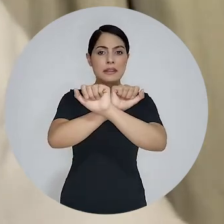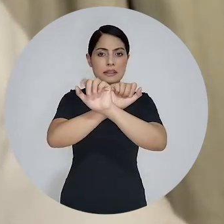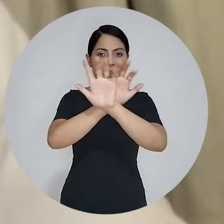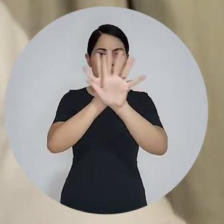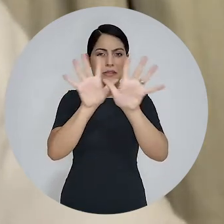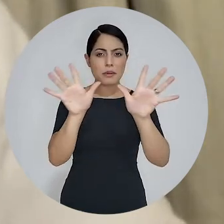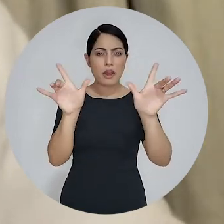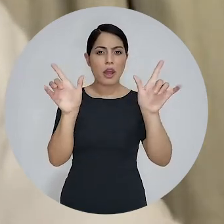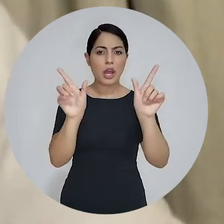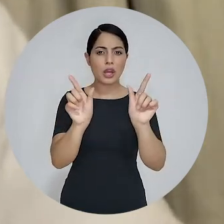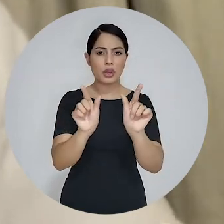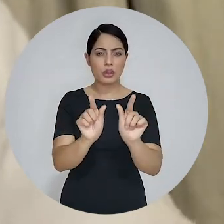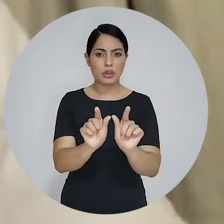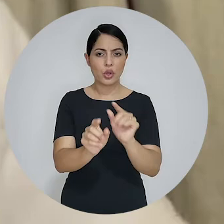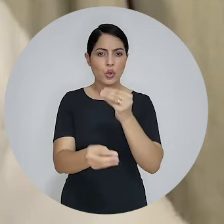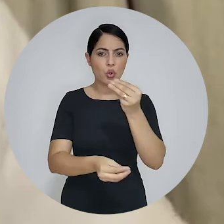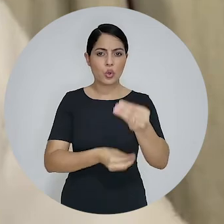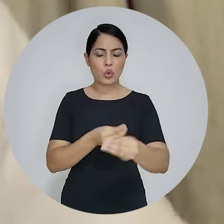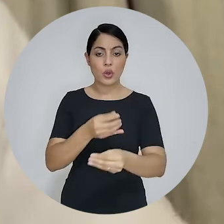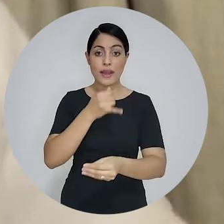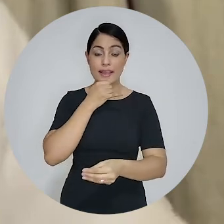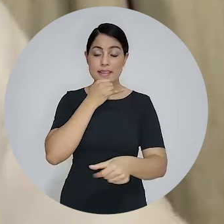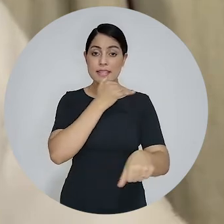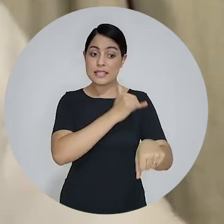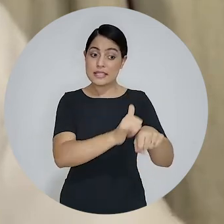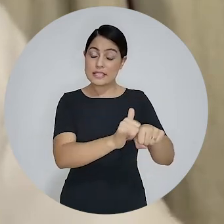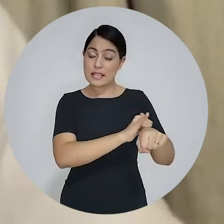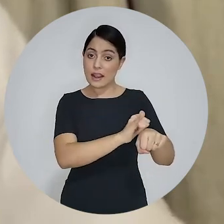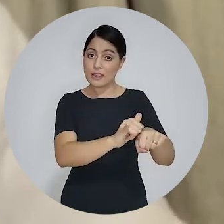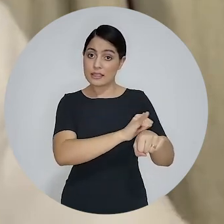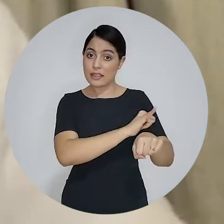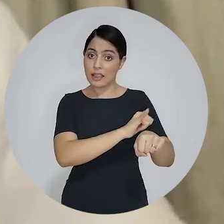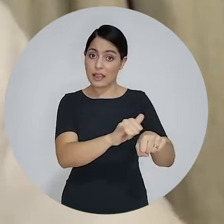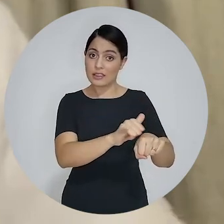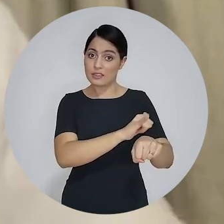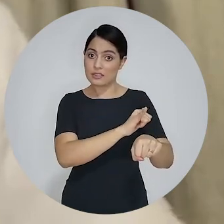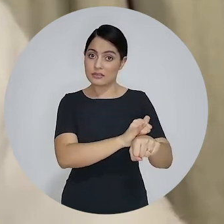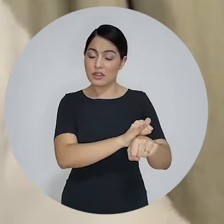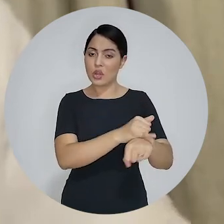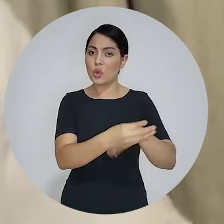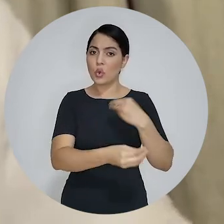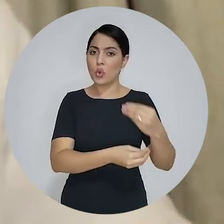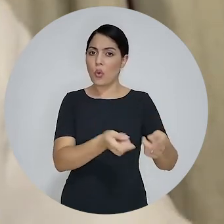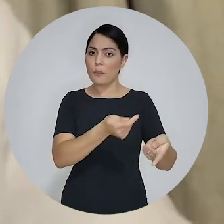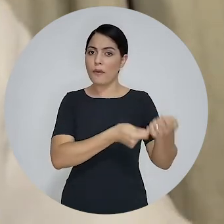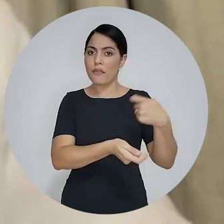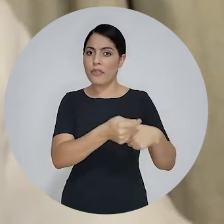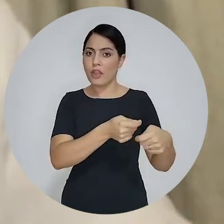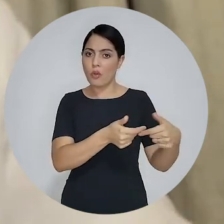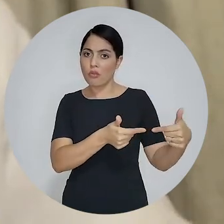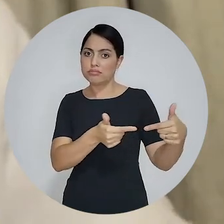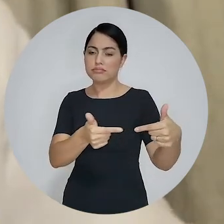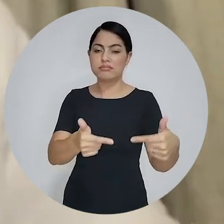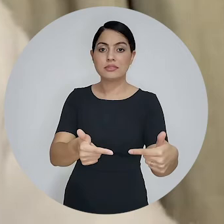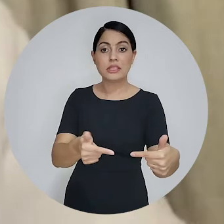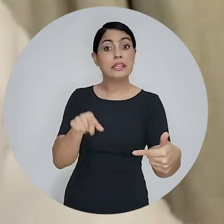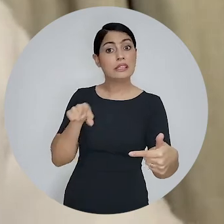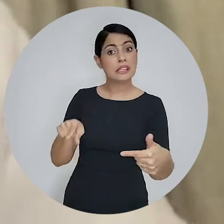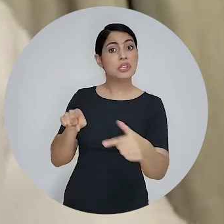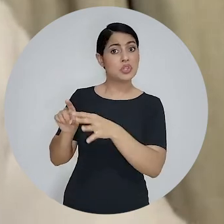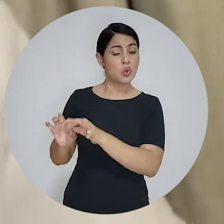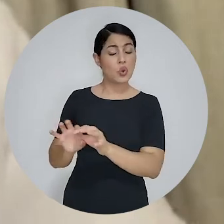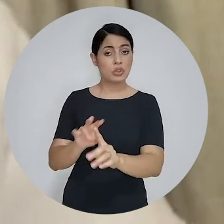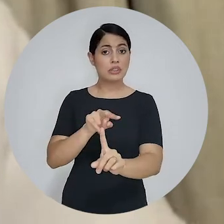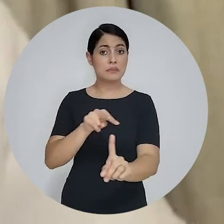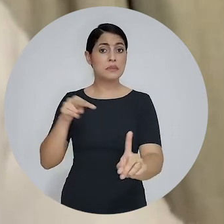maior transparência. Ela melhora a tomada de decisões estratégicas e favoráveis para concretização de negócios e,